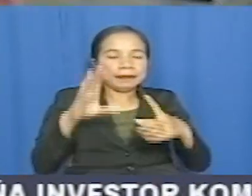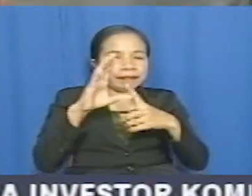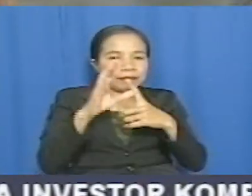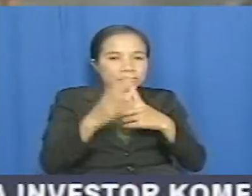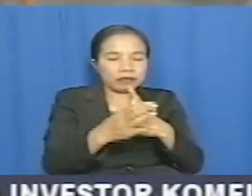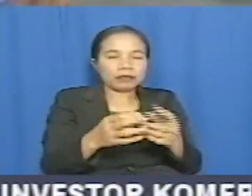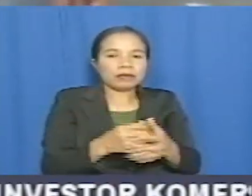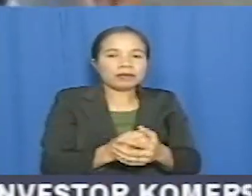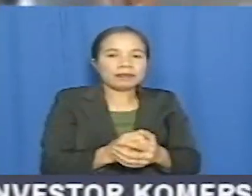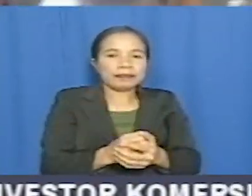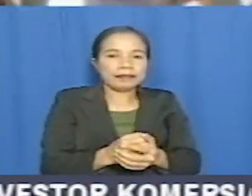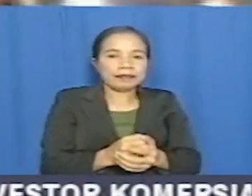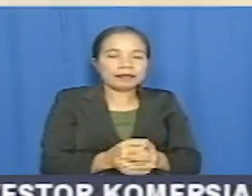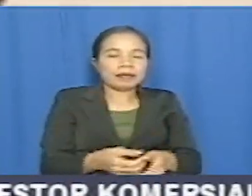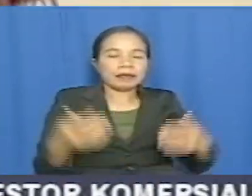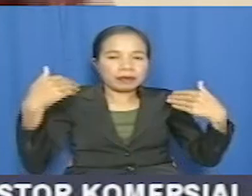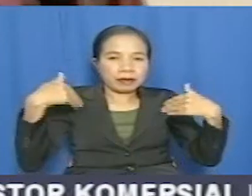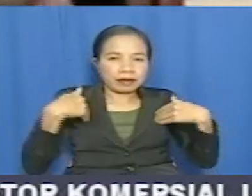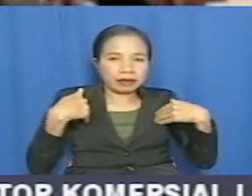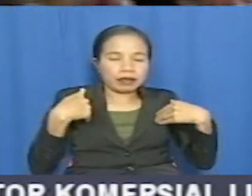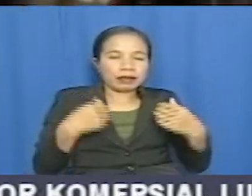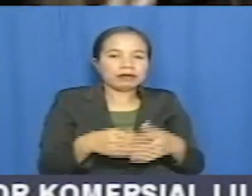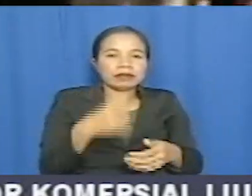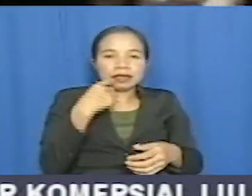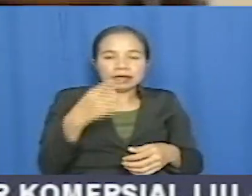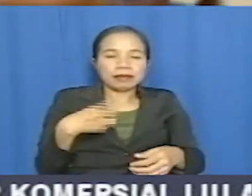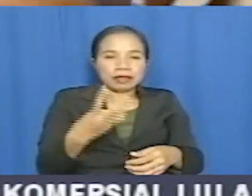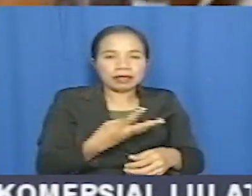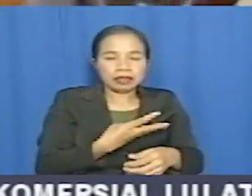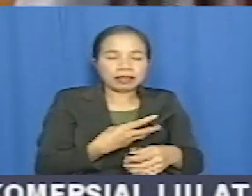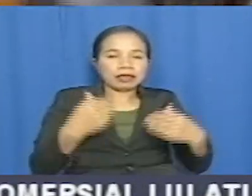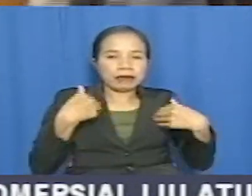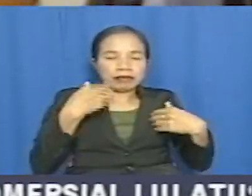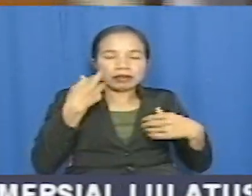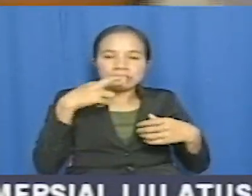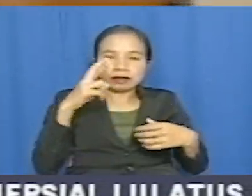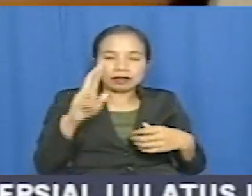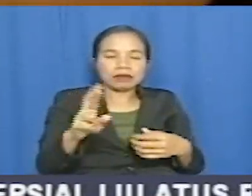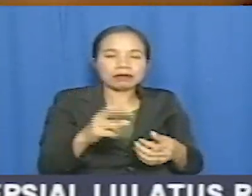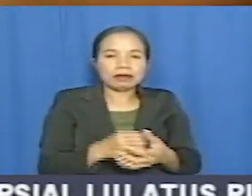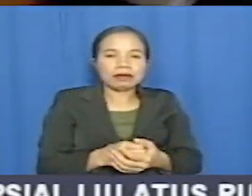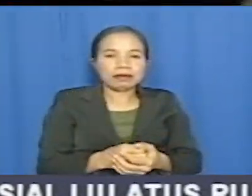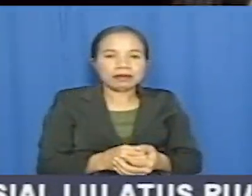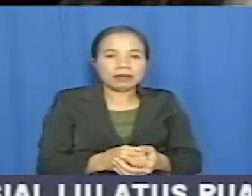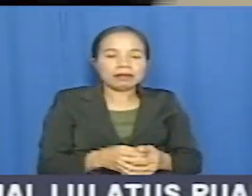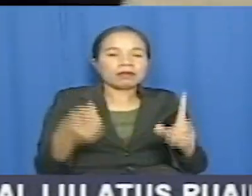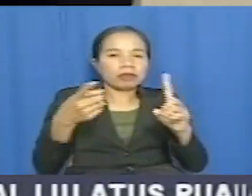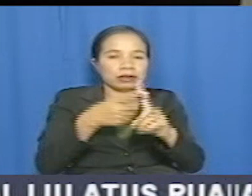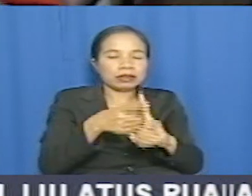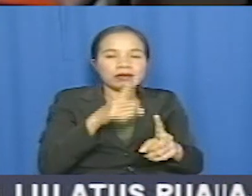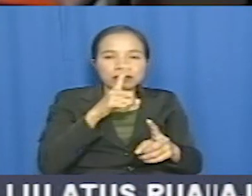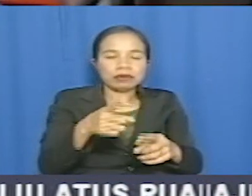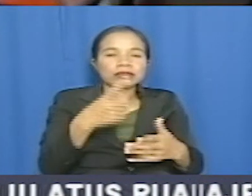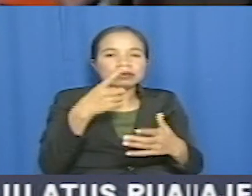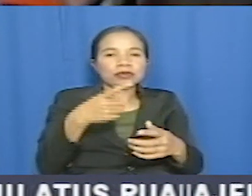sira no be, mos be sira no bema iha sira explica ma ita kata iha resultado ida no bema ka positivo tep tep susi saida ma